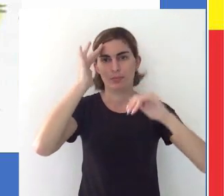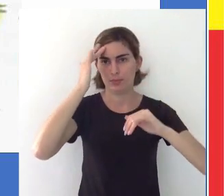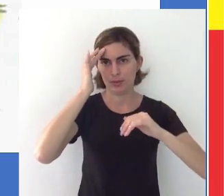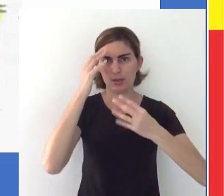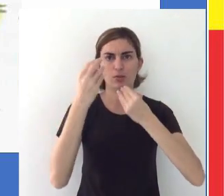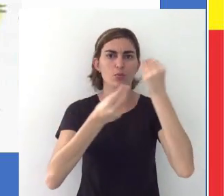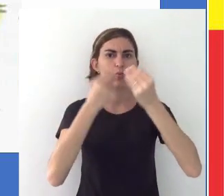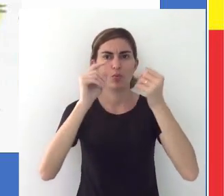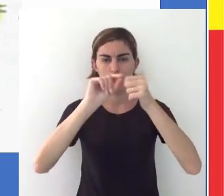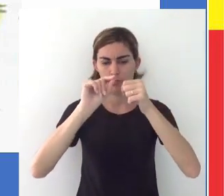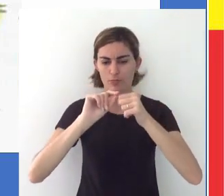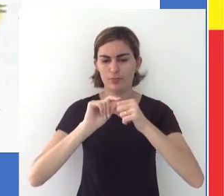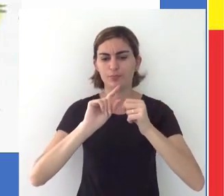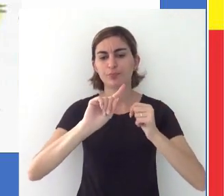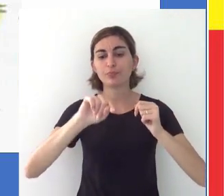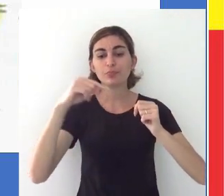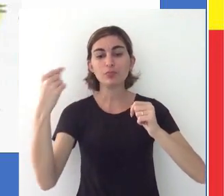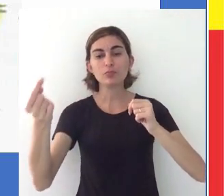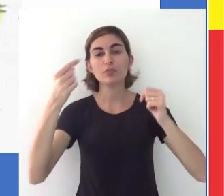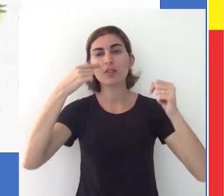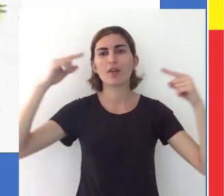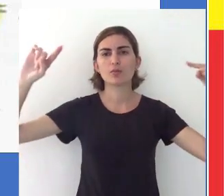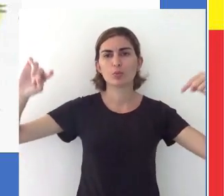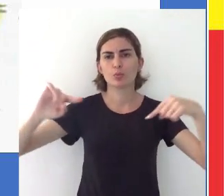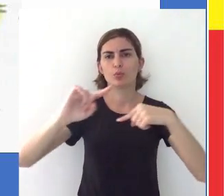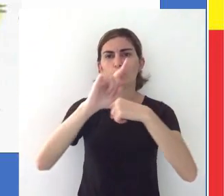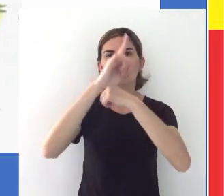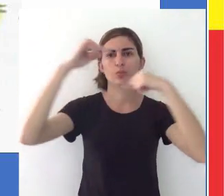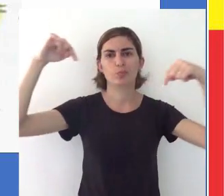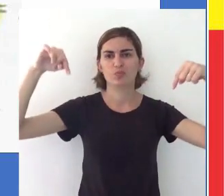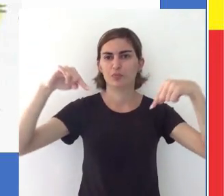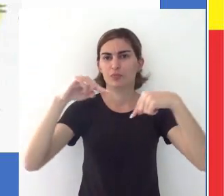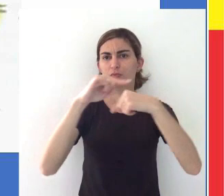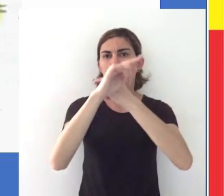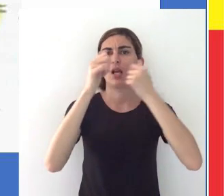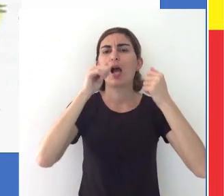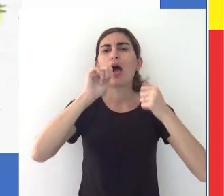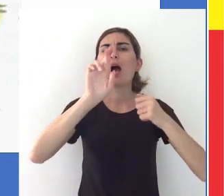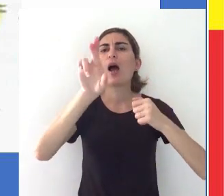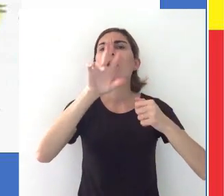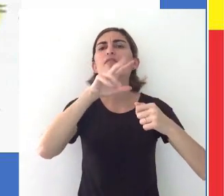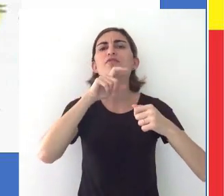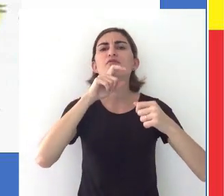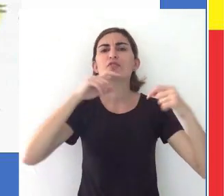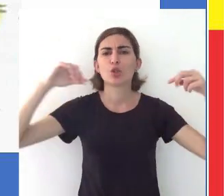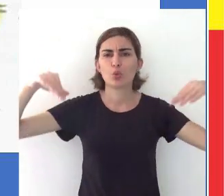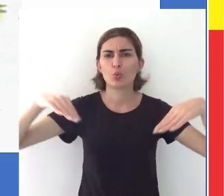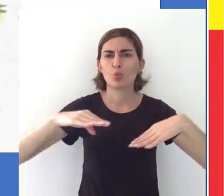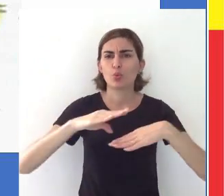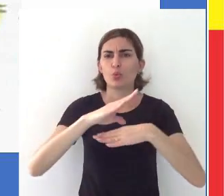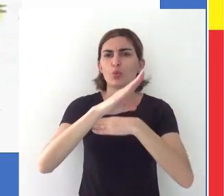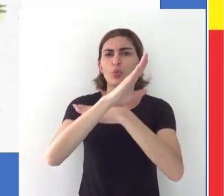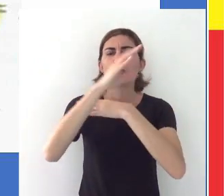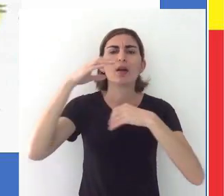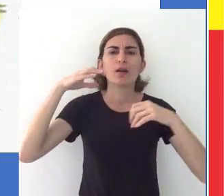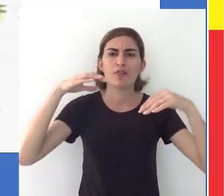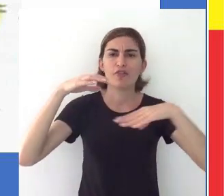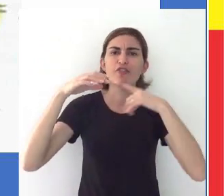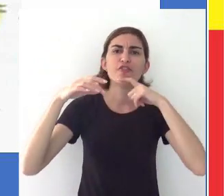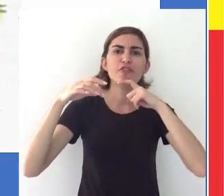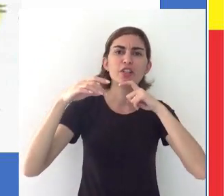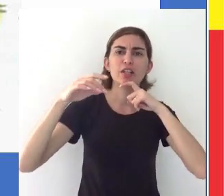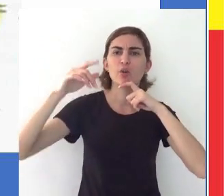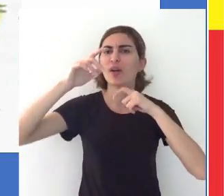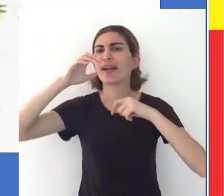Vamos entender como é que essa formação funciona. Na outra nós vemos um ar frio passando por baixo e o ar quente por